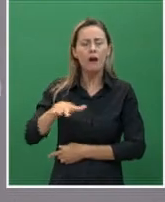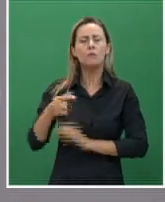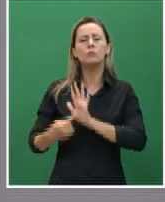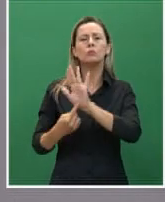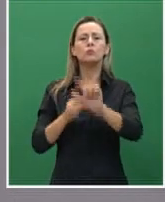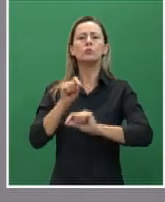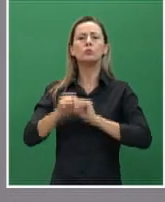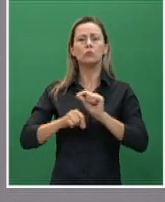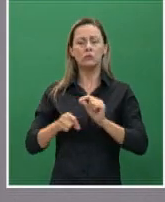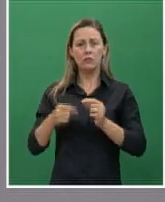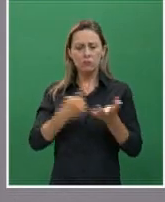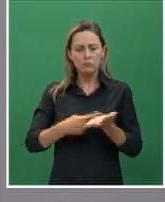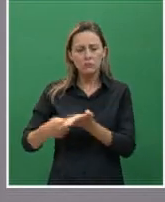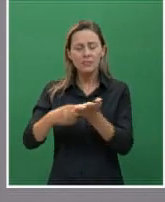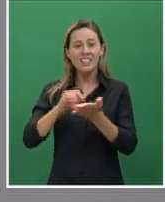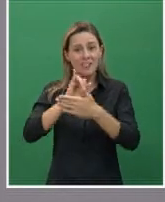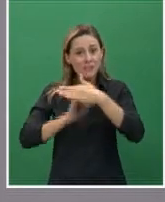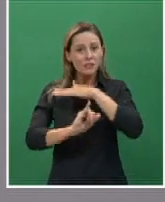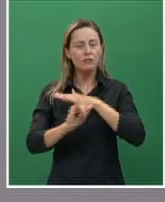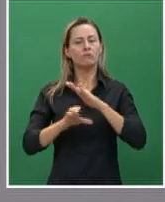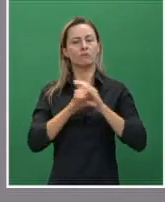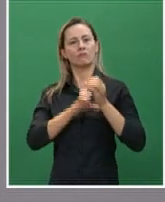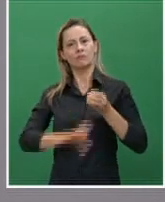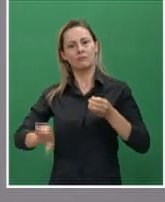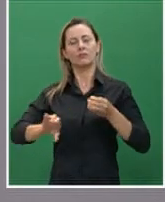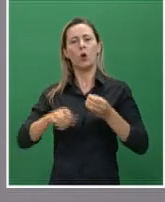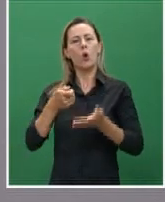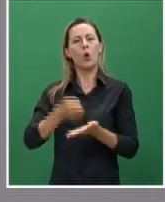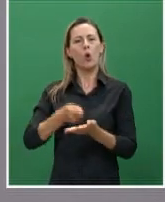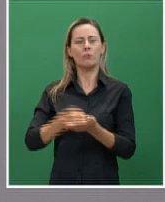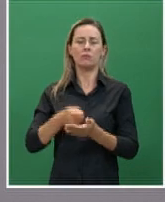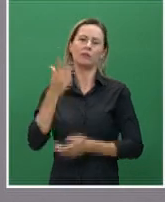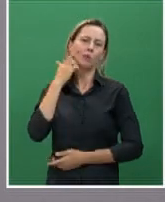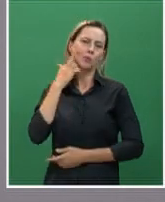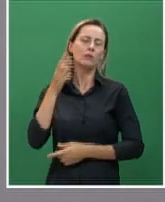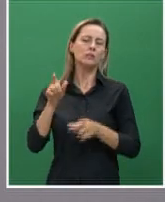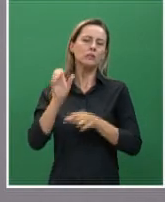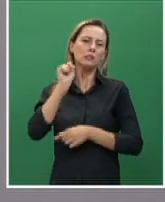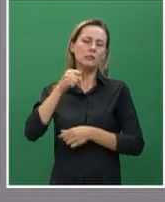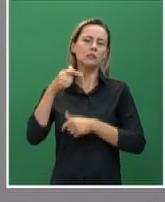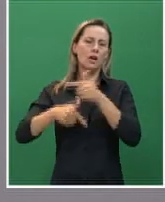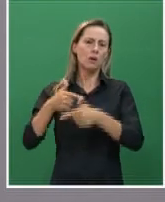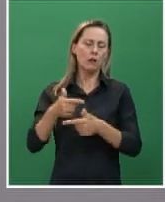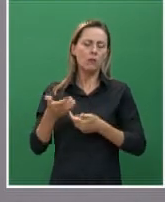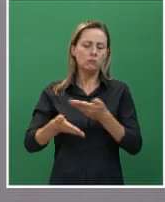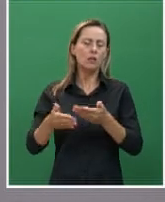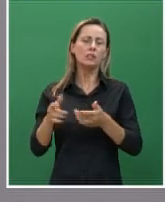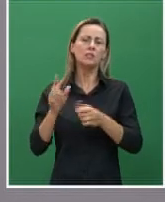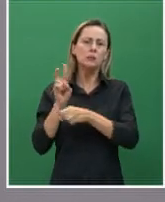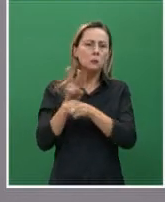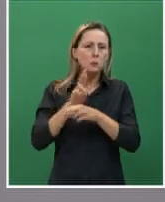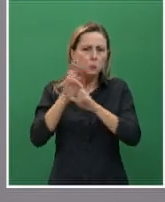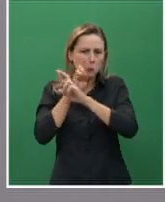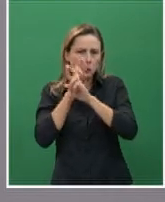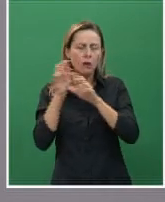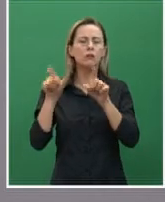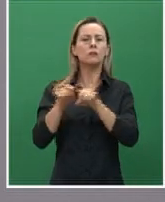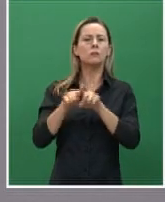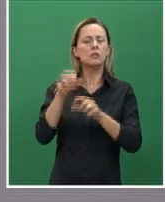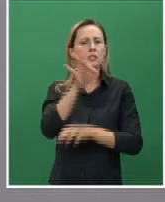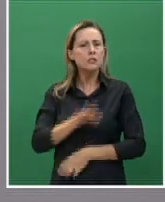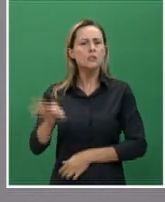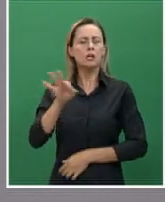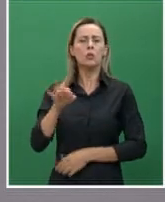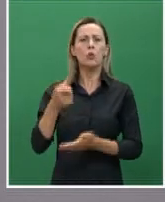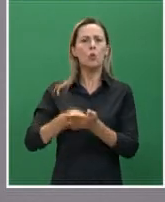demonstra o acerto de se investir em esgoto e naturalmente é preciso cobrar de quem presta o serviço que as obras sejam executadas que o serviço seja